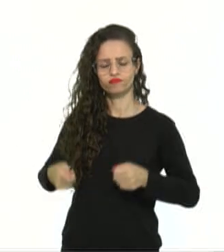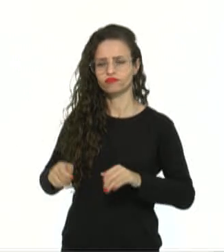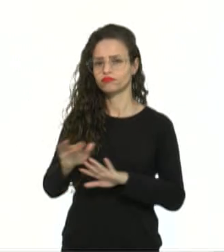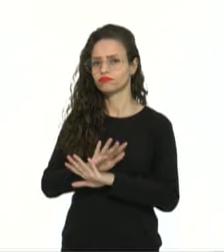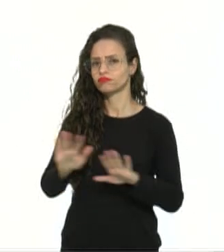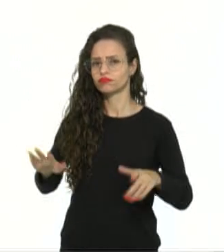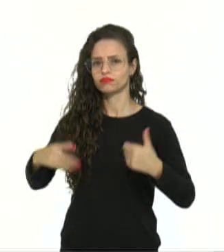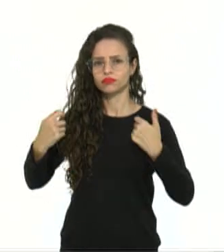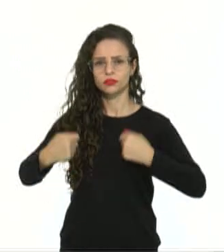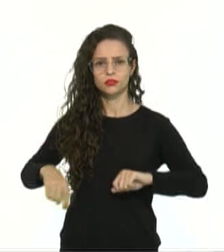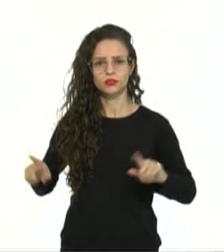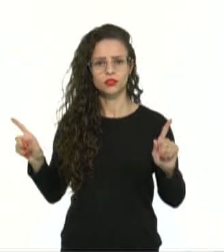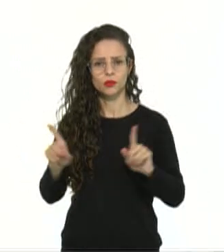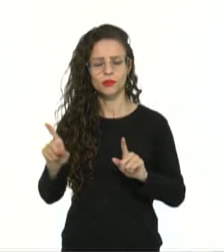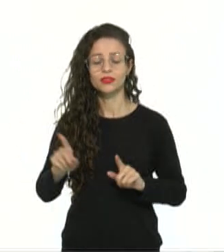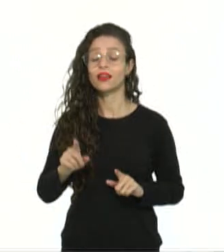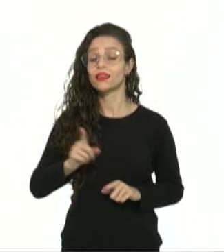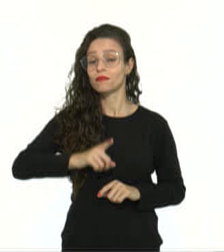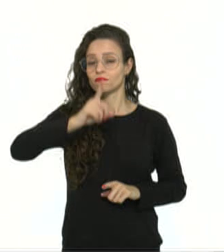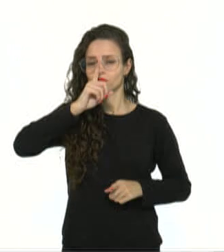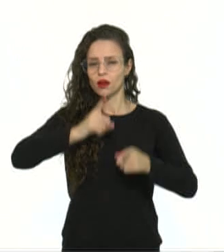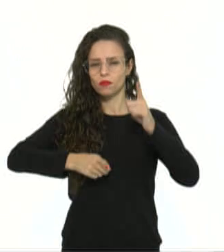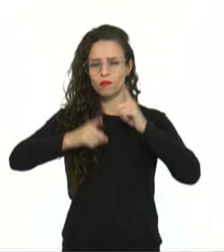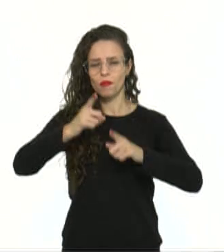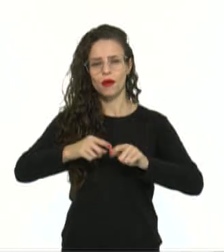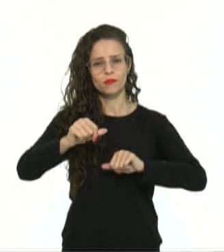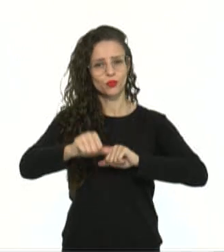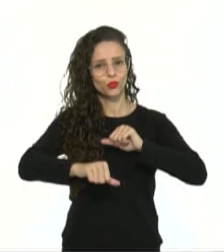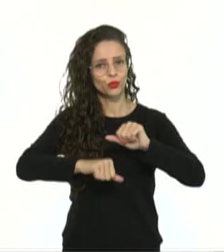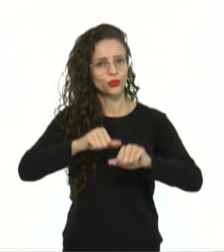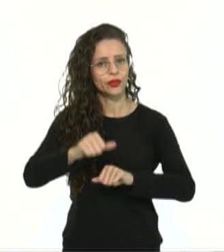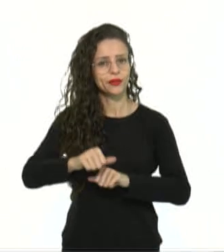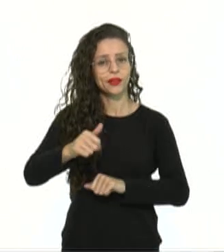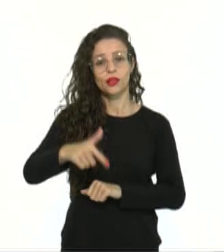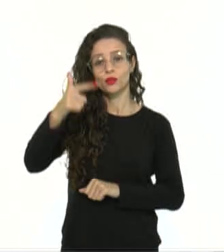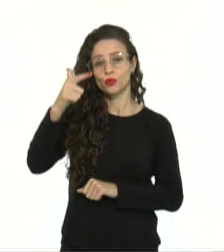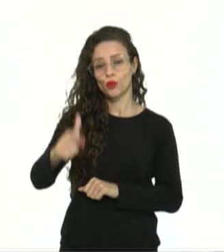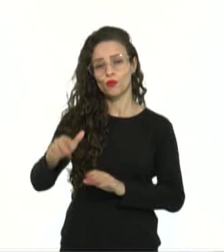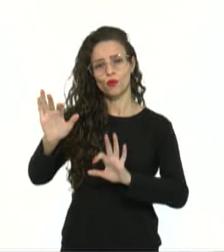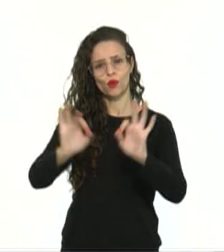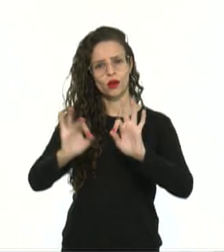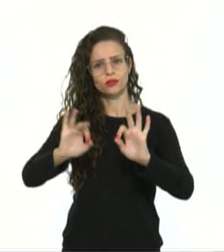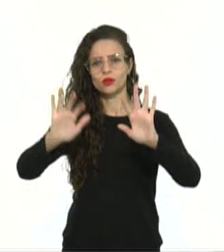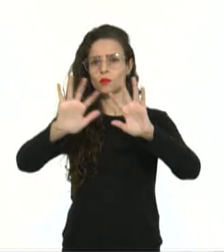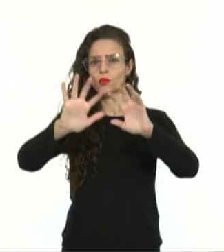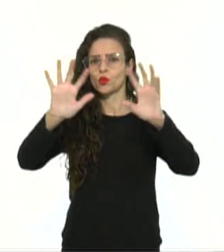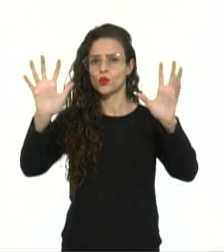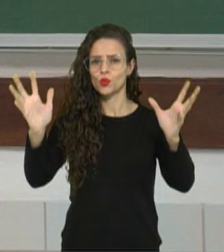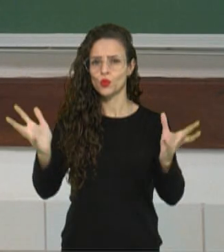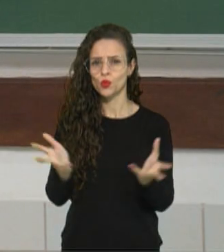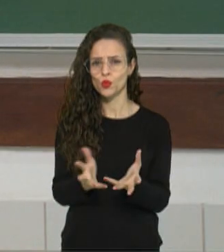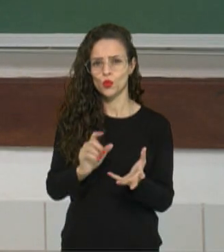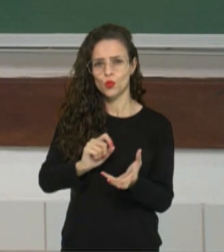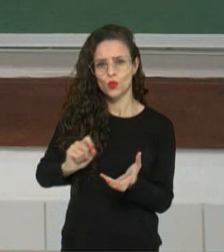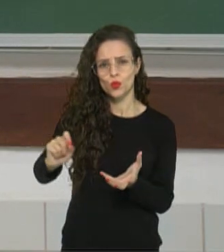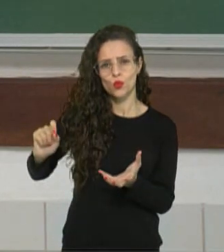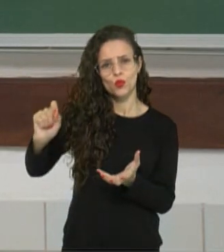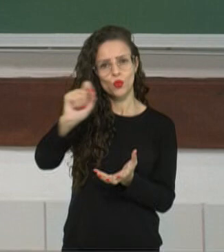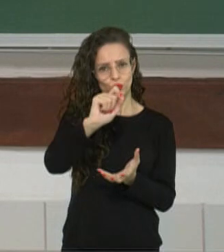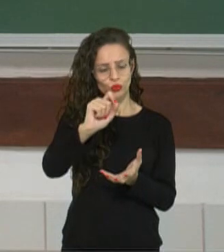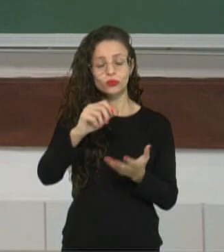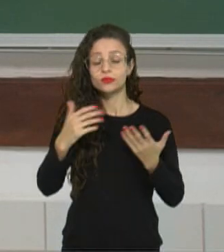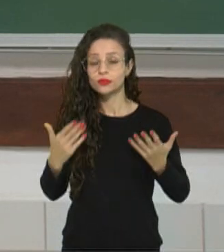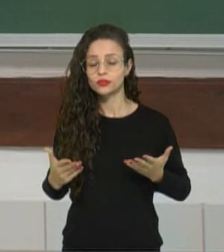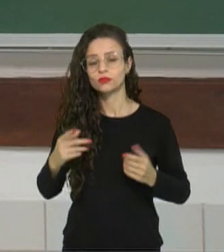estados de origem, é que comandariam mudanças e reorganizações em todo o mundo. Então, O mundo seria comandado,